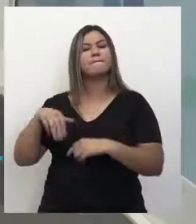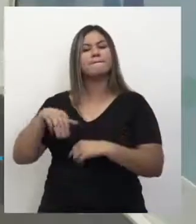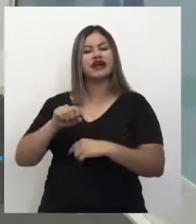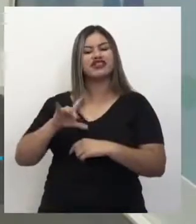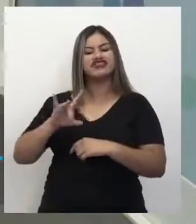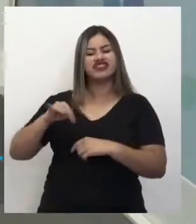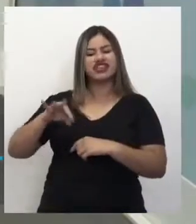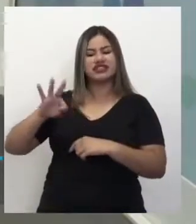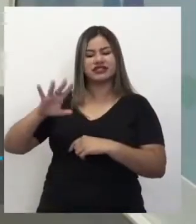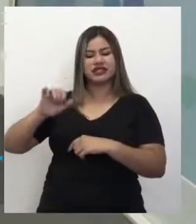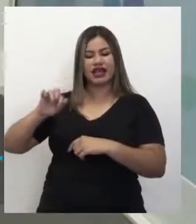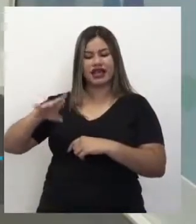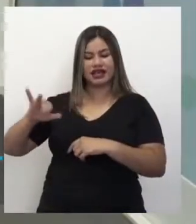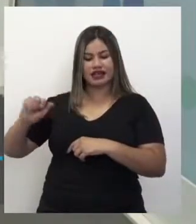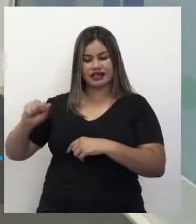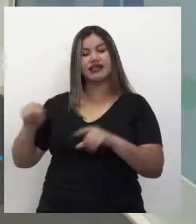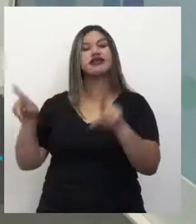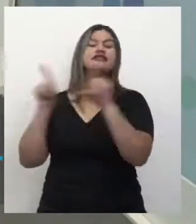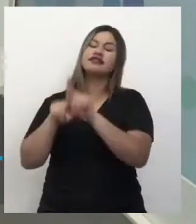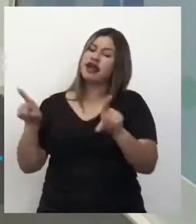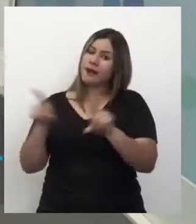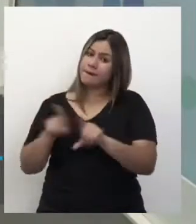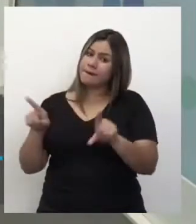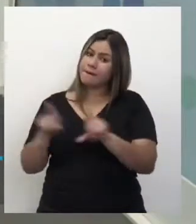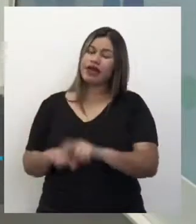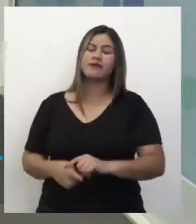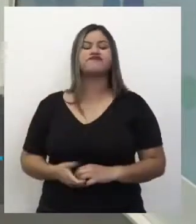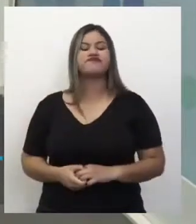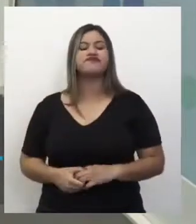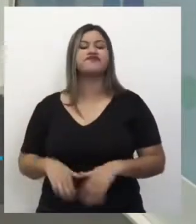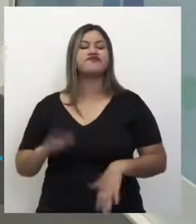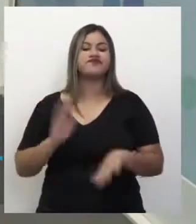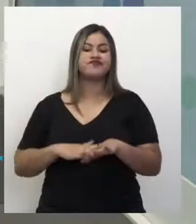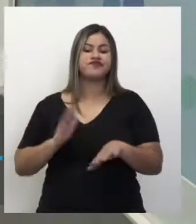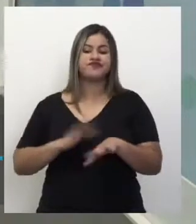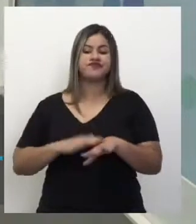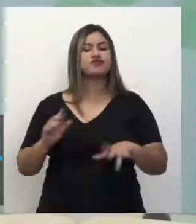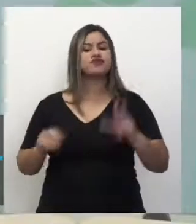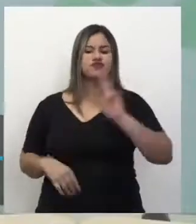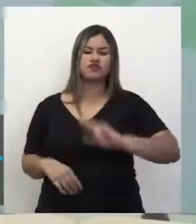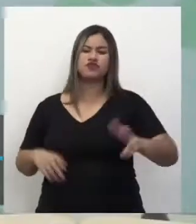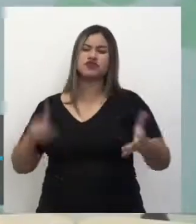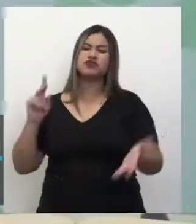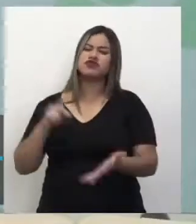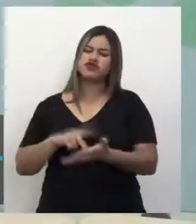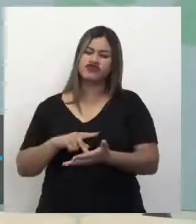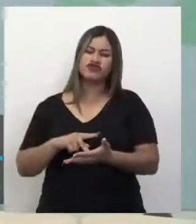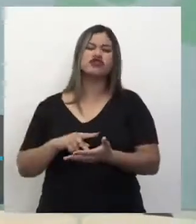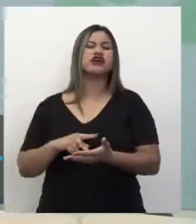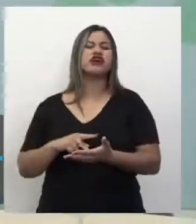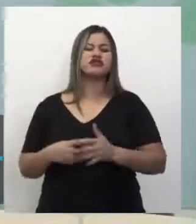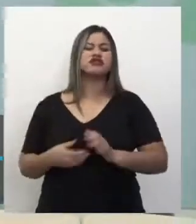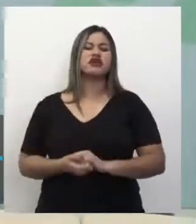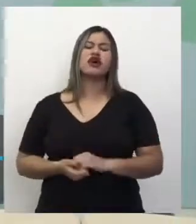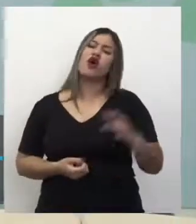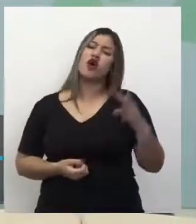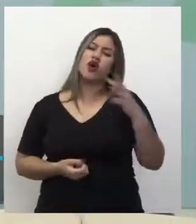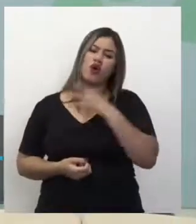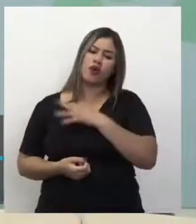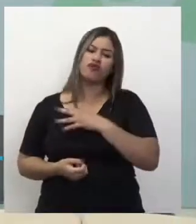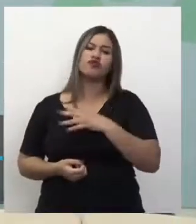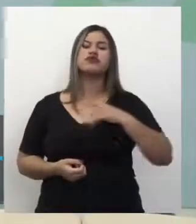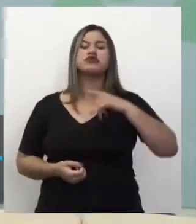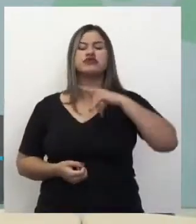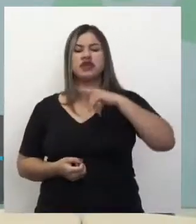Bacana, bem legal. E era uma coisa que se usava mesmo, né? Quando a gente faz um produto lá de marchetaria, as pessoas usam mesmo para valer, né? Claro que a gente tem